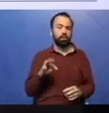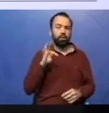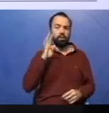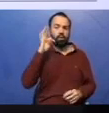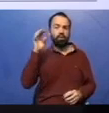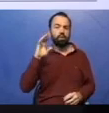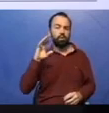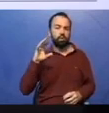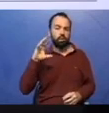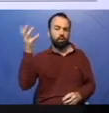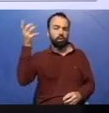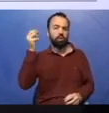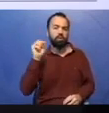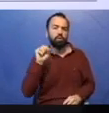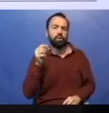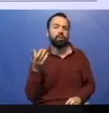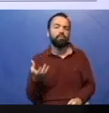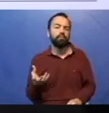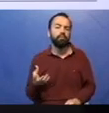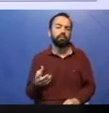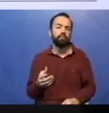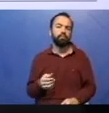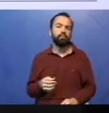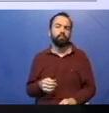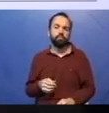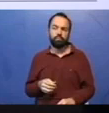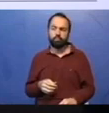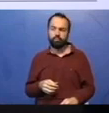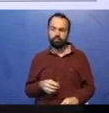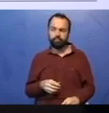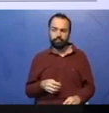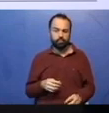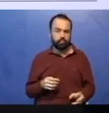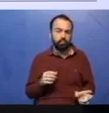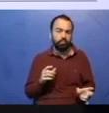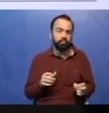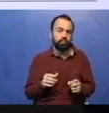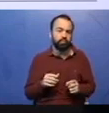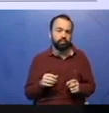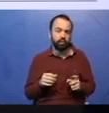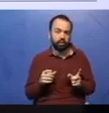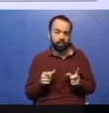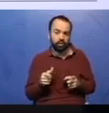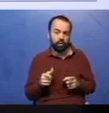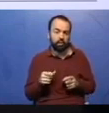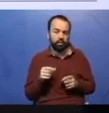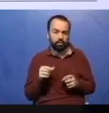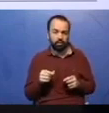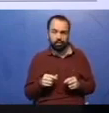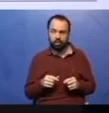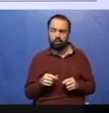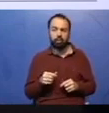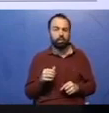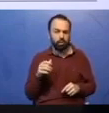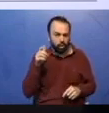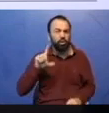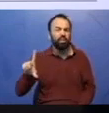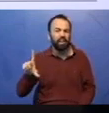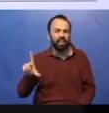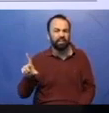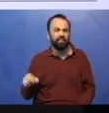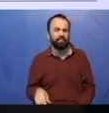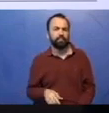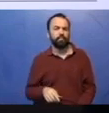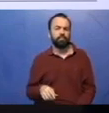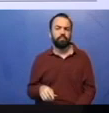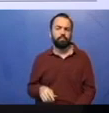do tempo a partir das nuvens? Você tem um programa muito legal e você precisa saber se vai chover. É possível fazer isso